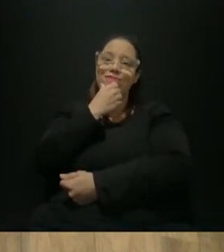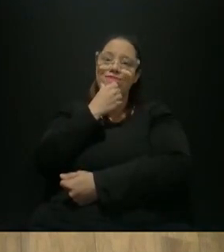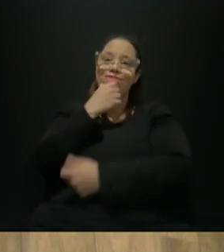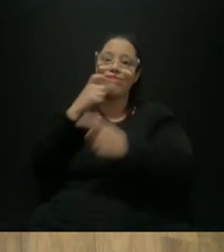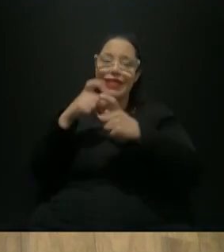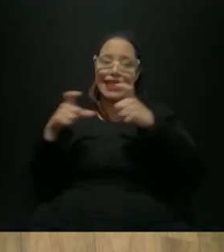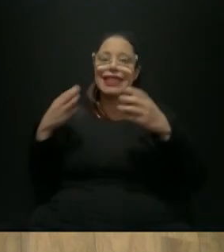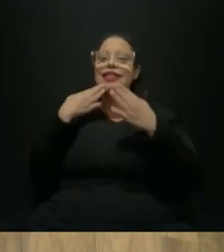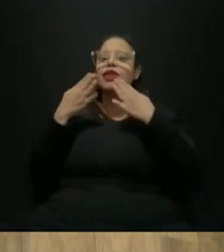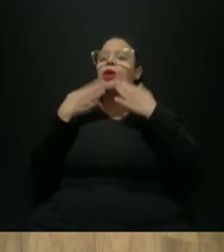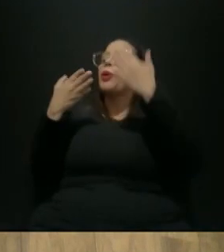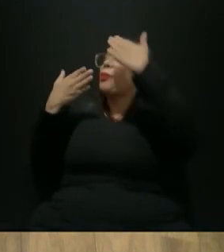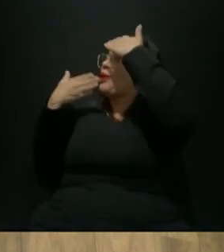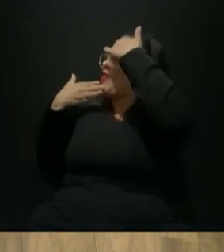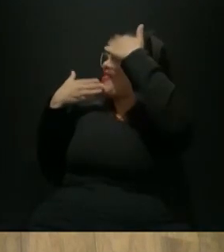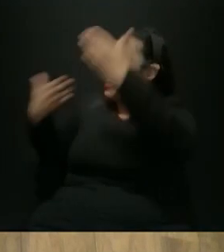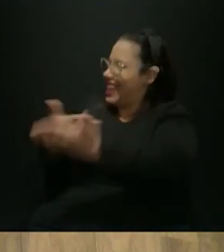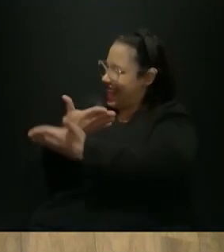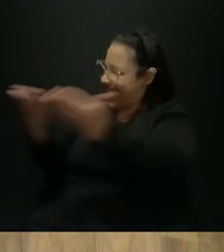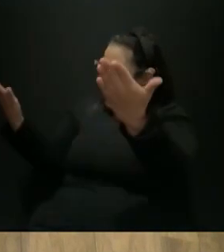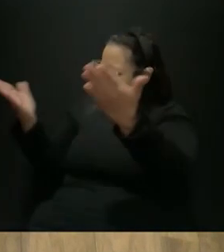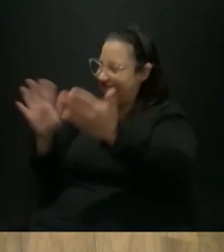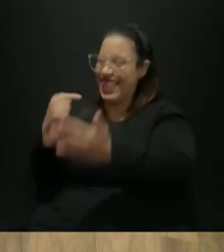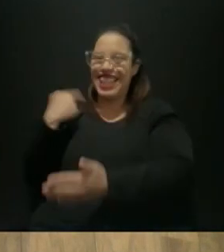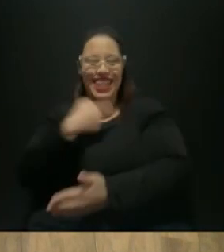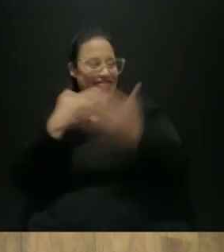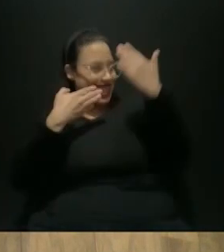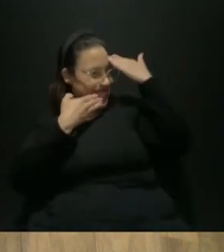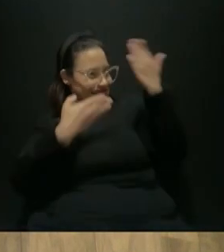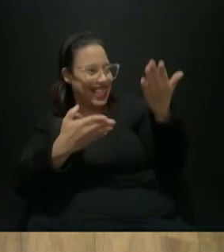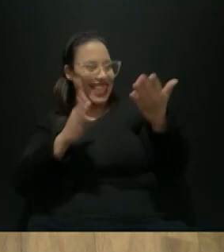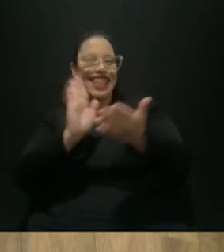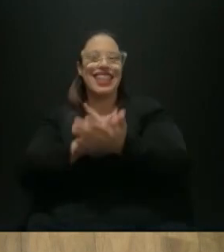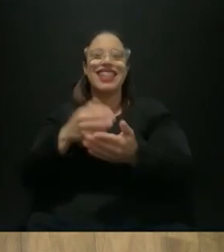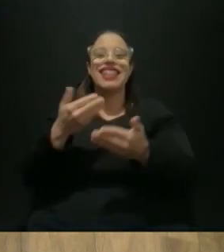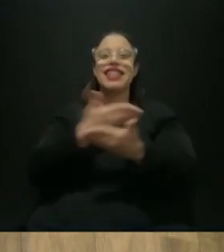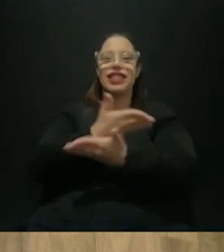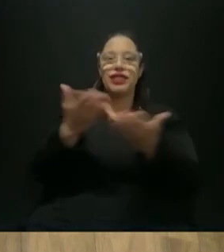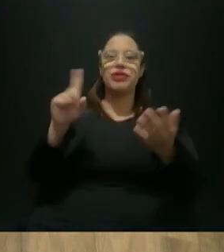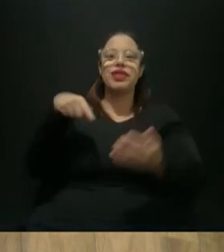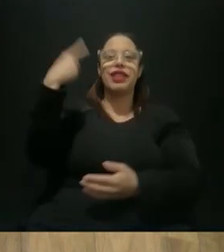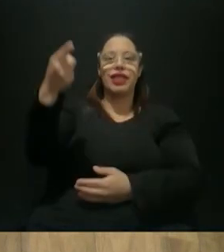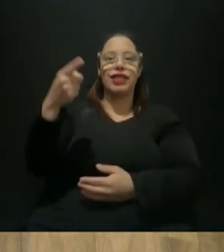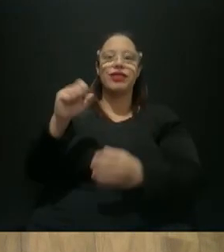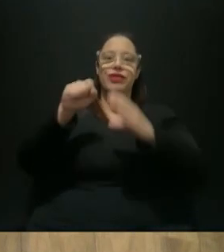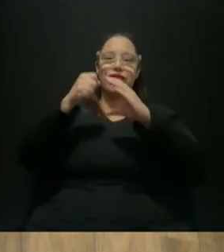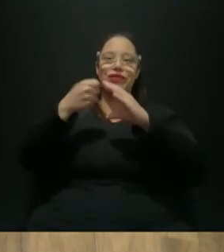muito obrigada, viu? Nós que agradecemos. Obrigado a você. E a gente fica por aqui até um próximo Estúdio Câmara.